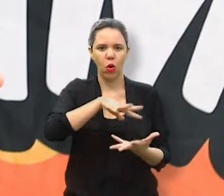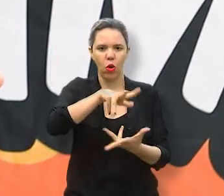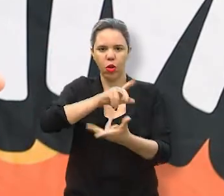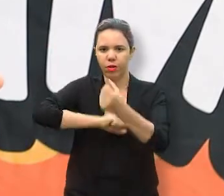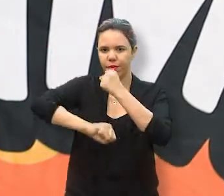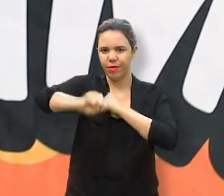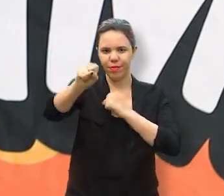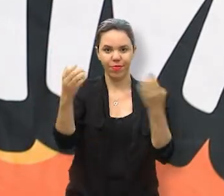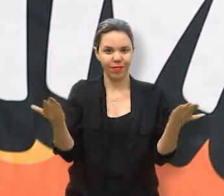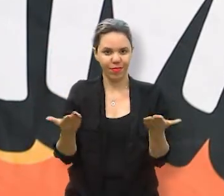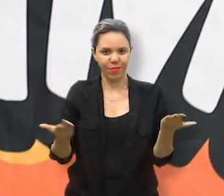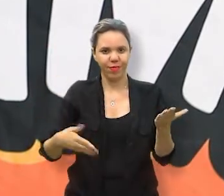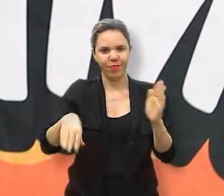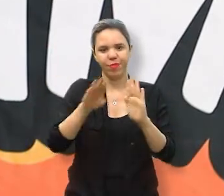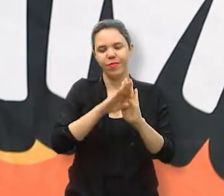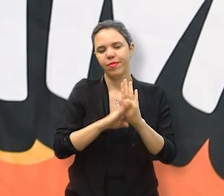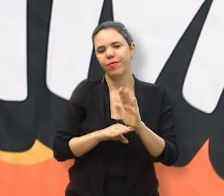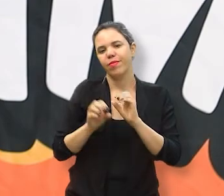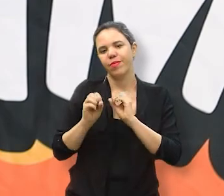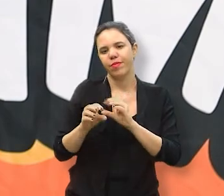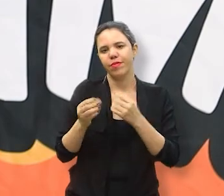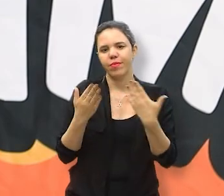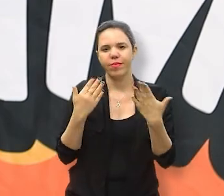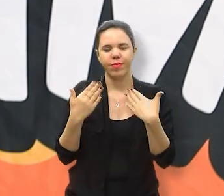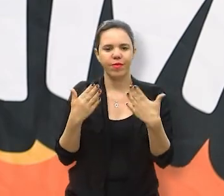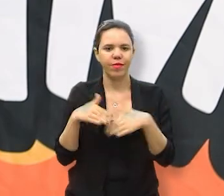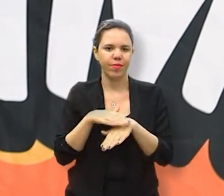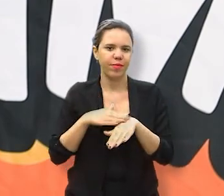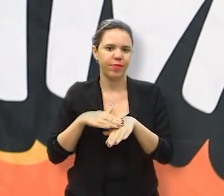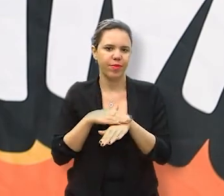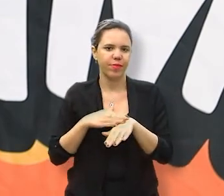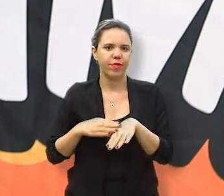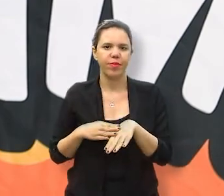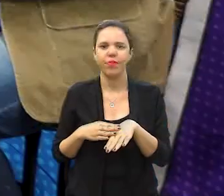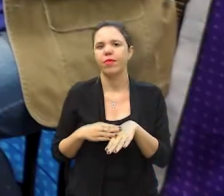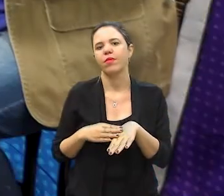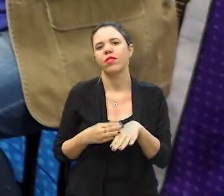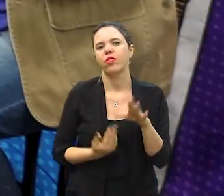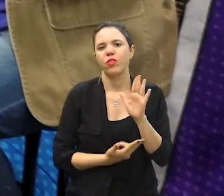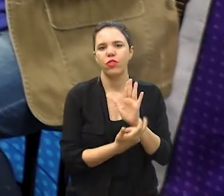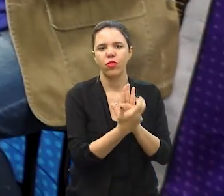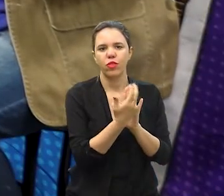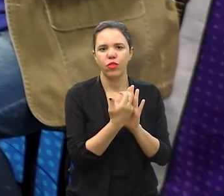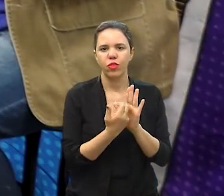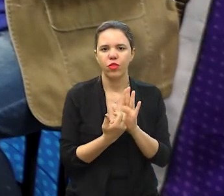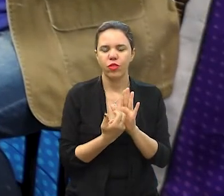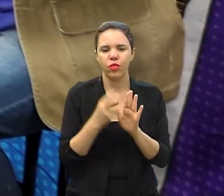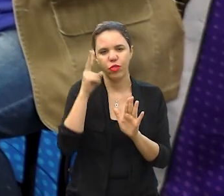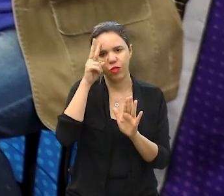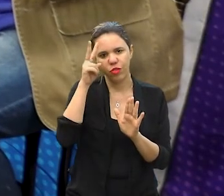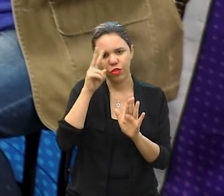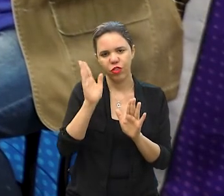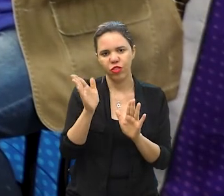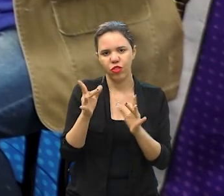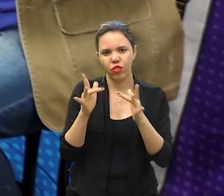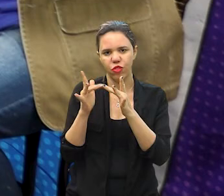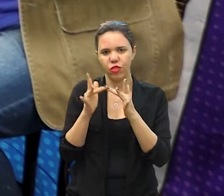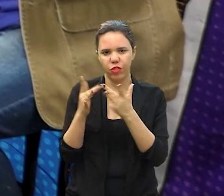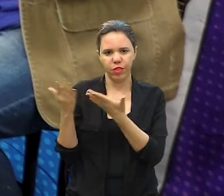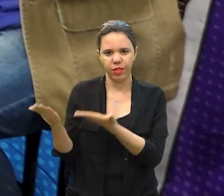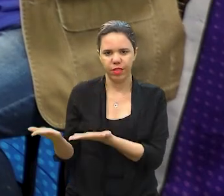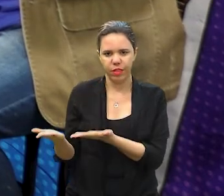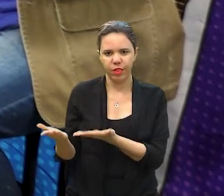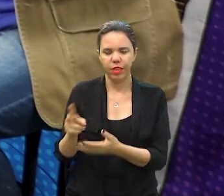Universo Épico no ar e hoje nós vamos bater um papo sobre quadrinho. E olha só quem está aqui comigo já conectado é